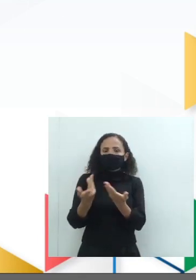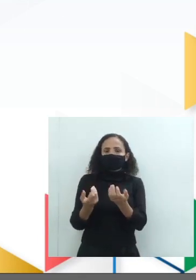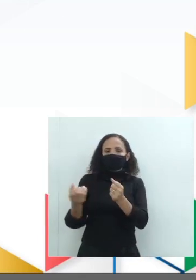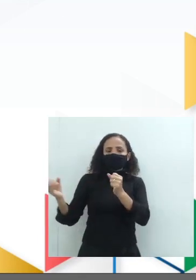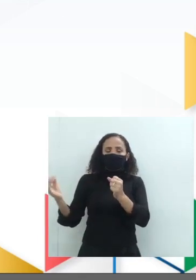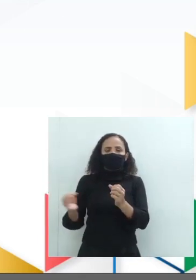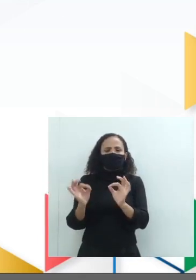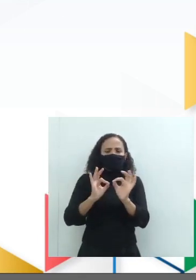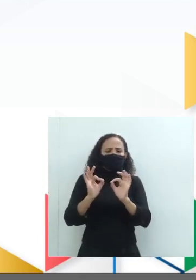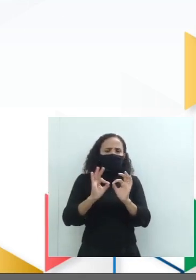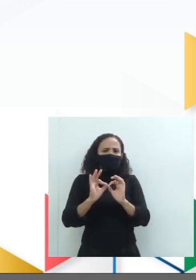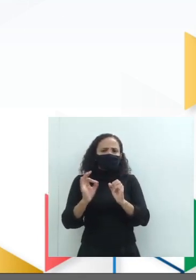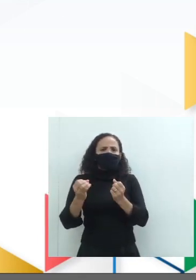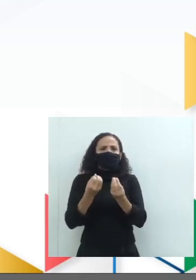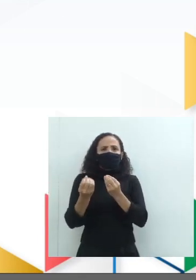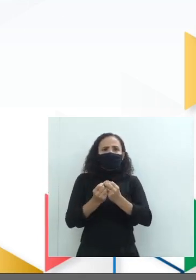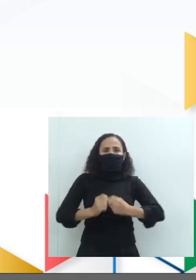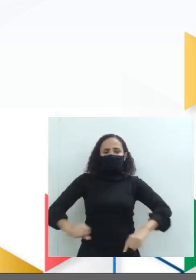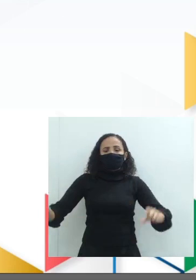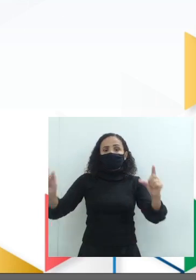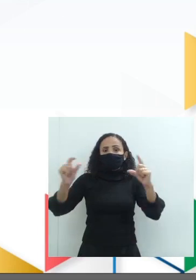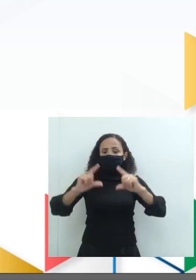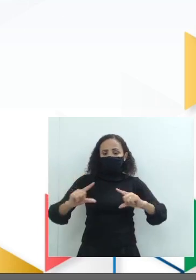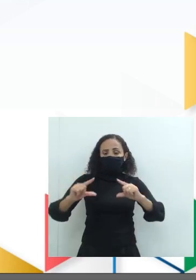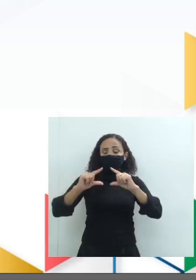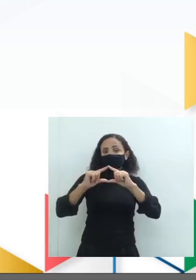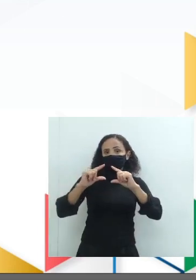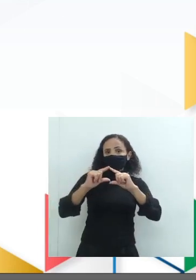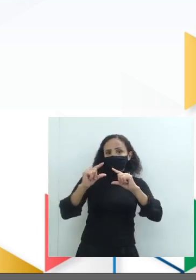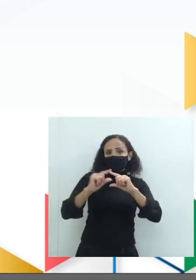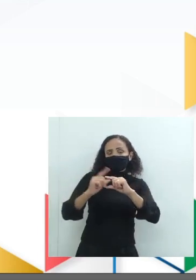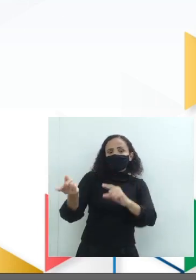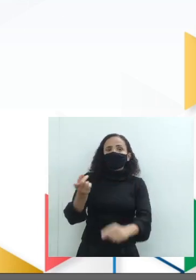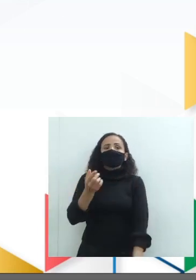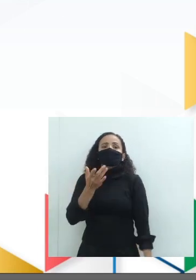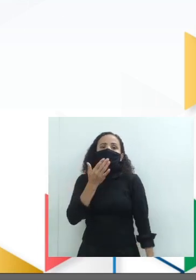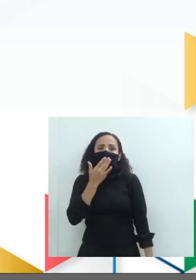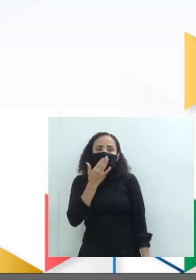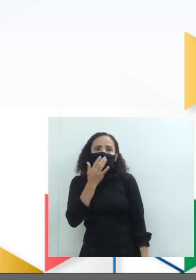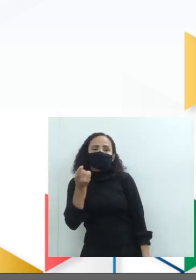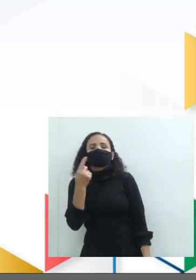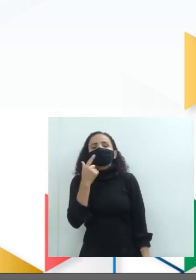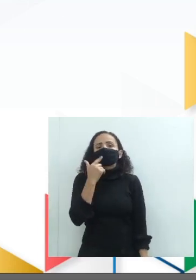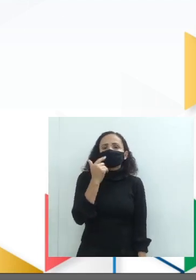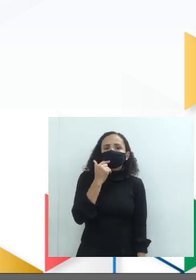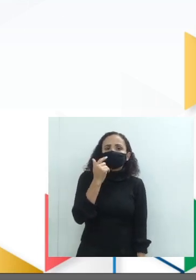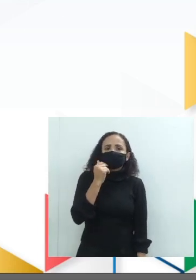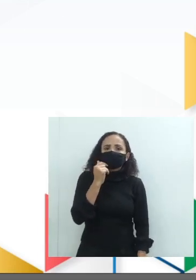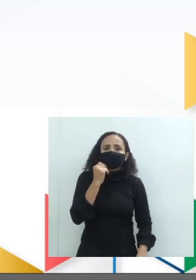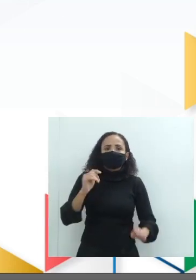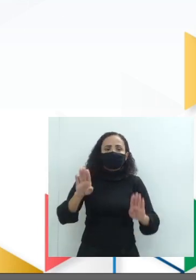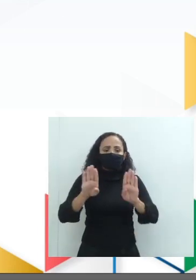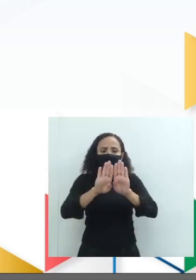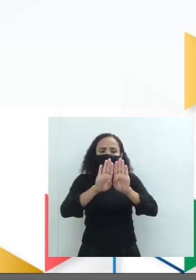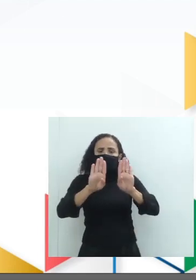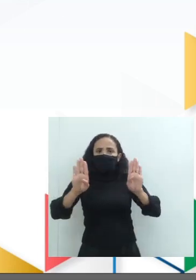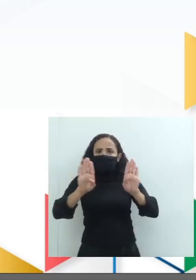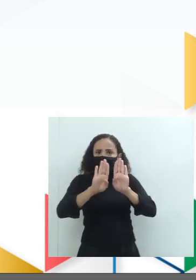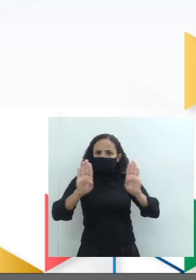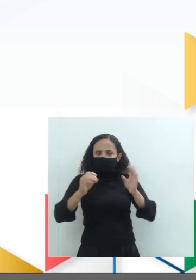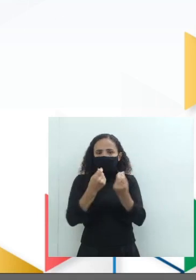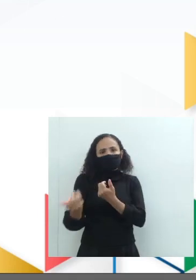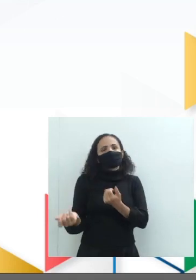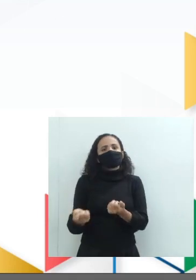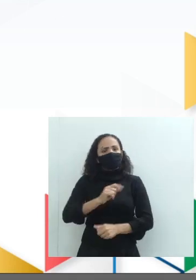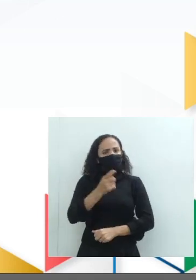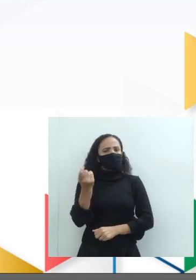que fomenta. Tem um triângulo central aí, ó, na formação, na junção das duas portas, formando a porteira. E é